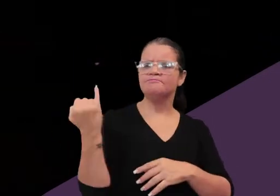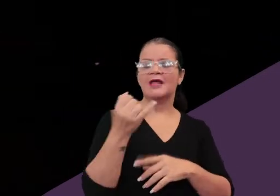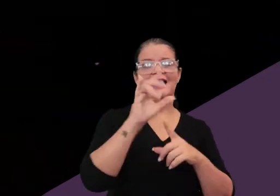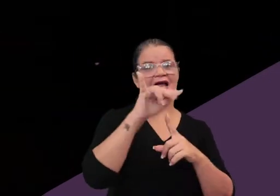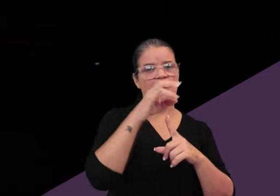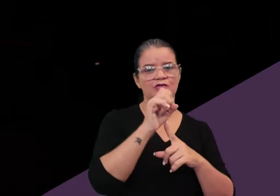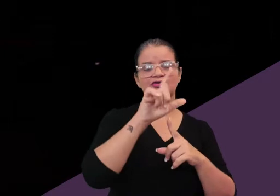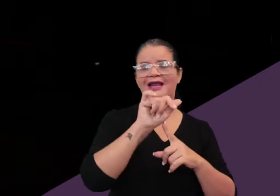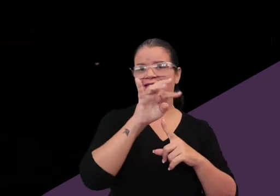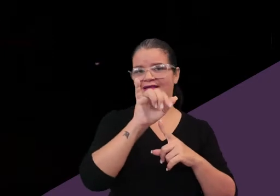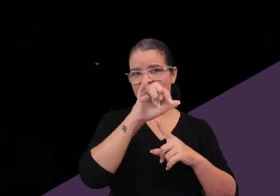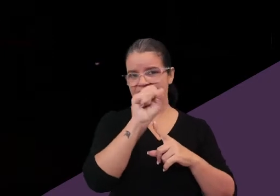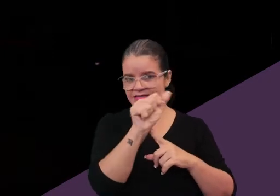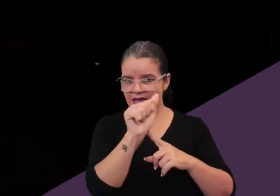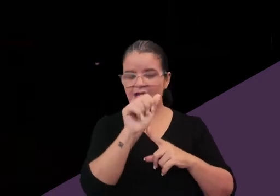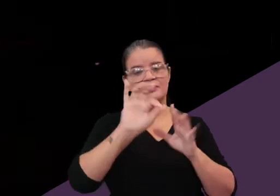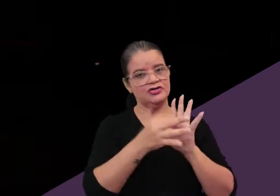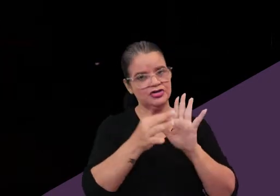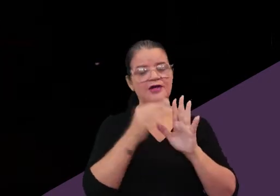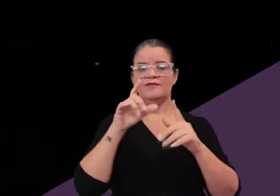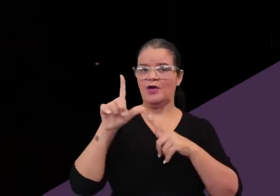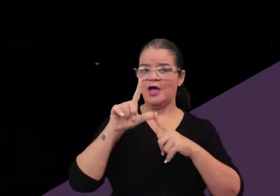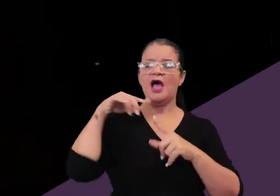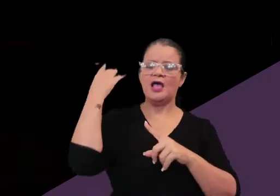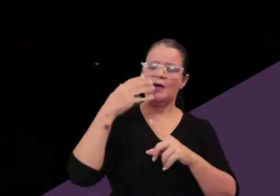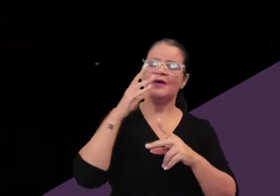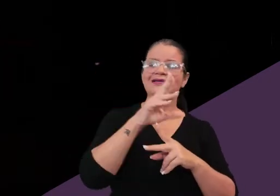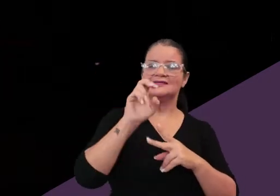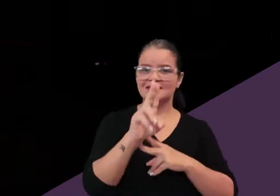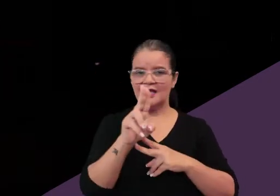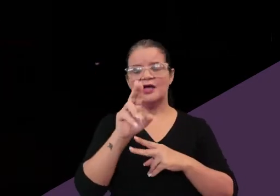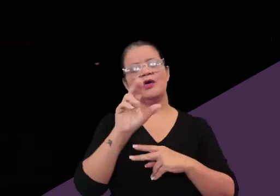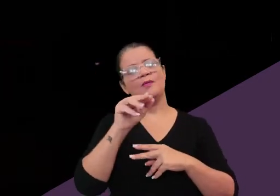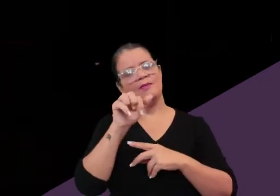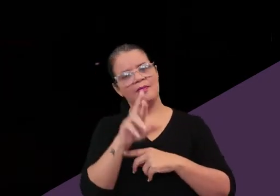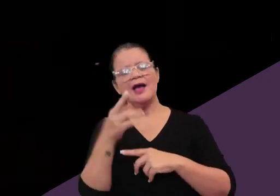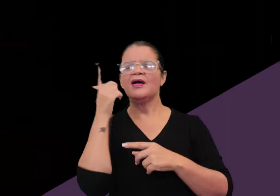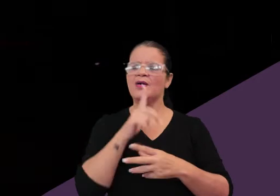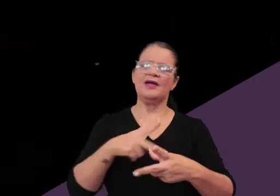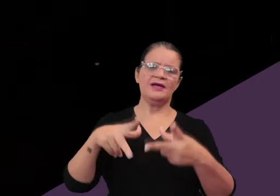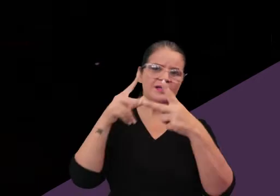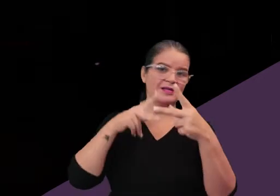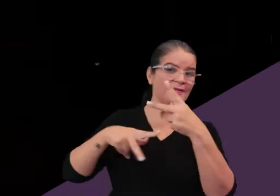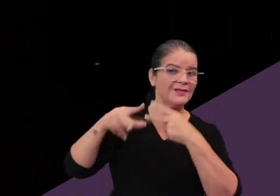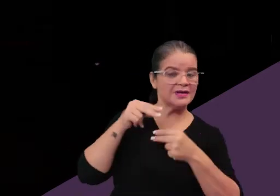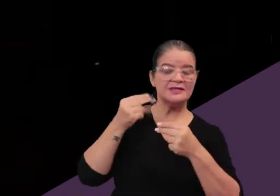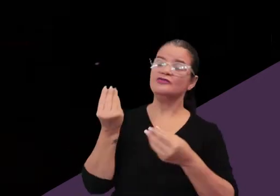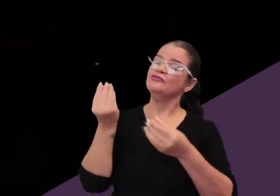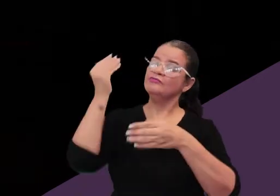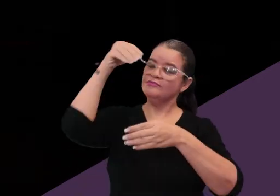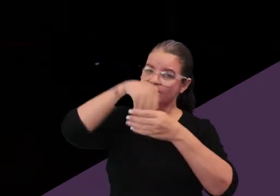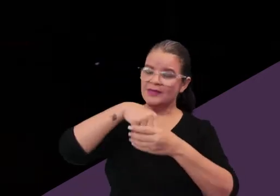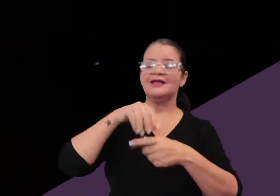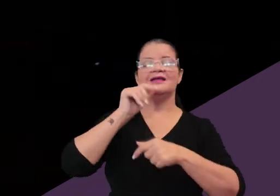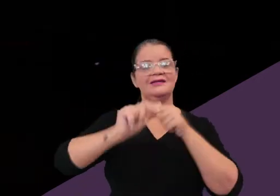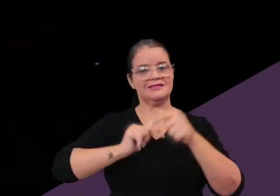letra, e a música é de Selmar, e eu assim ganhei de presente para colocar nesse trabalho que a gente está fazendo aqui,